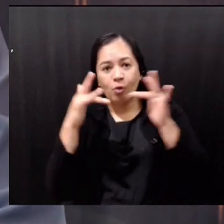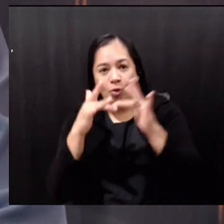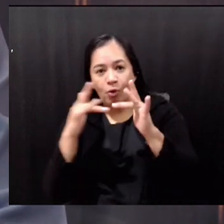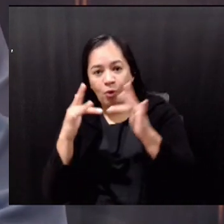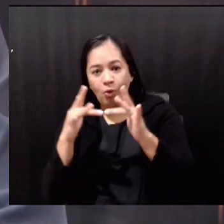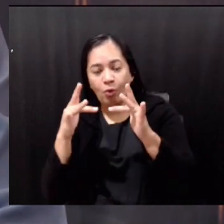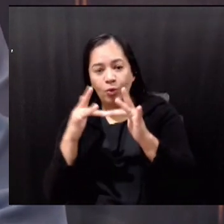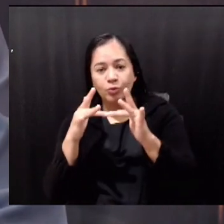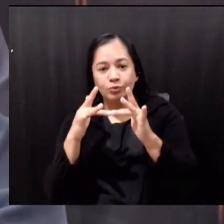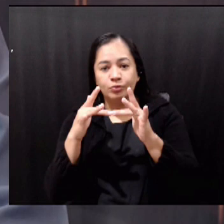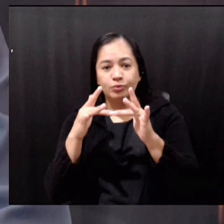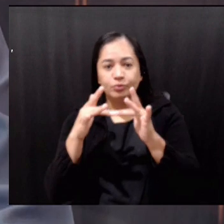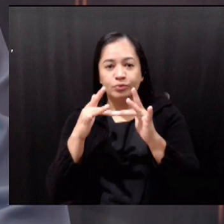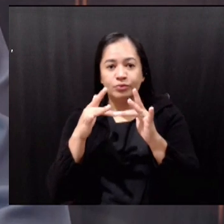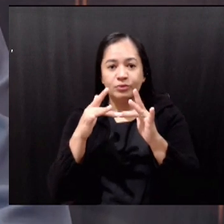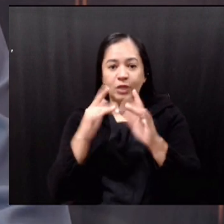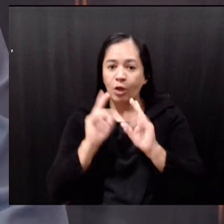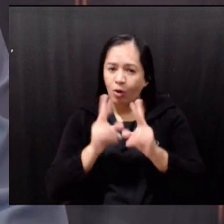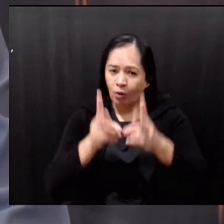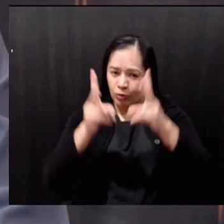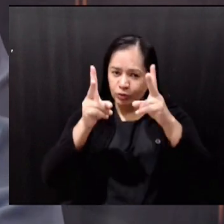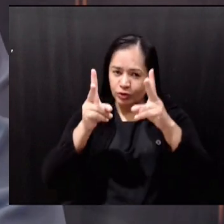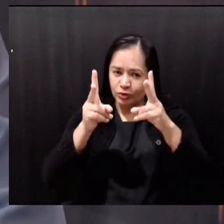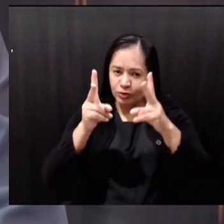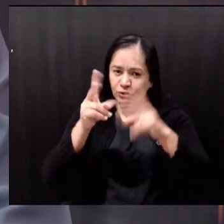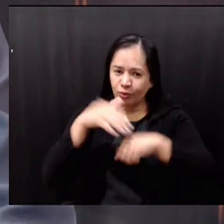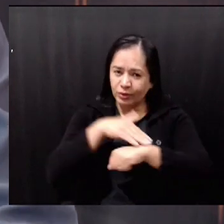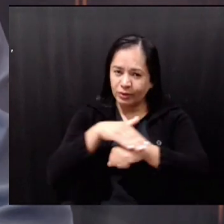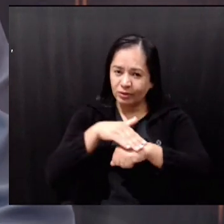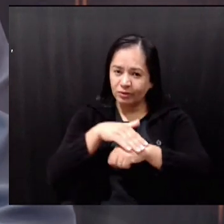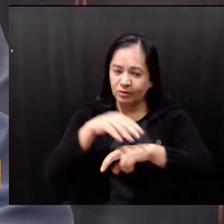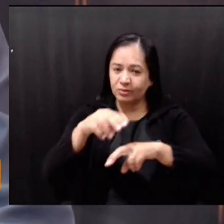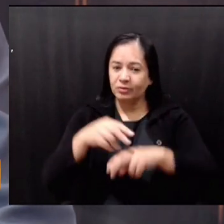uma continuidade dessa conversa por parte da outra pessoa?